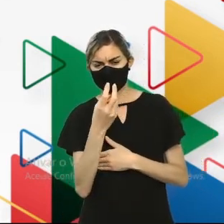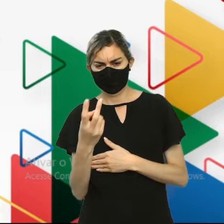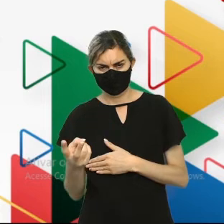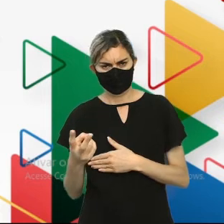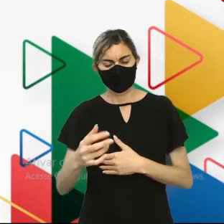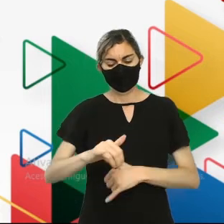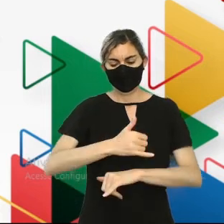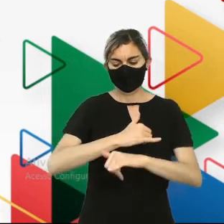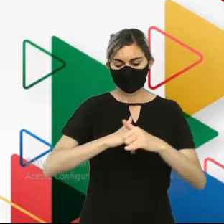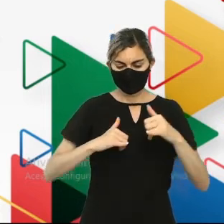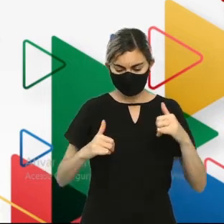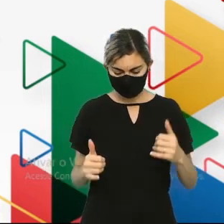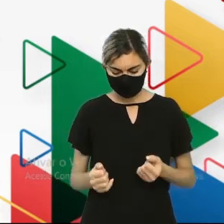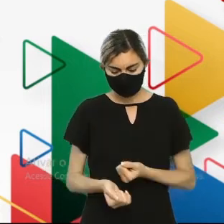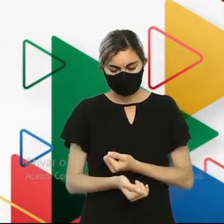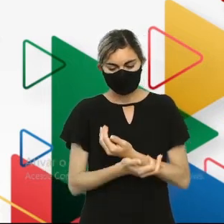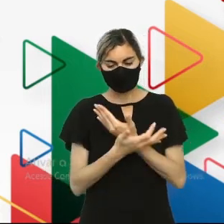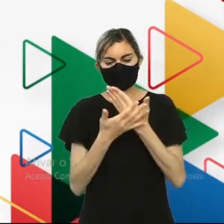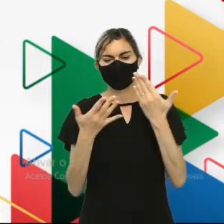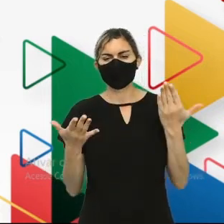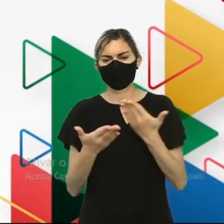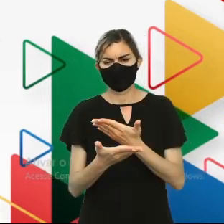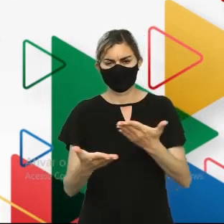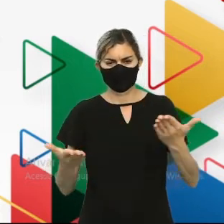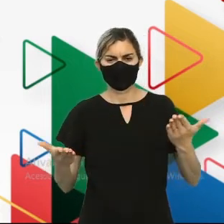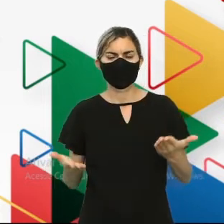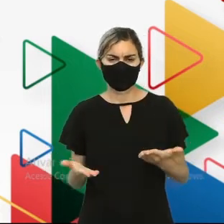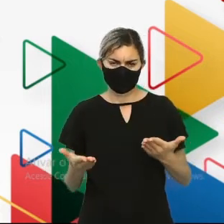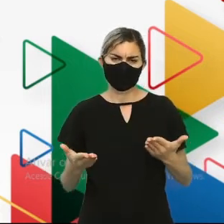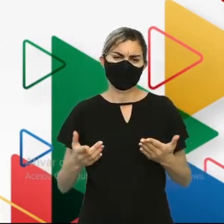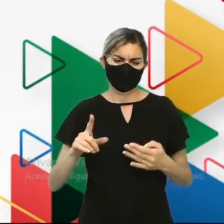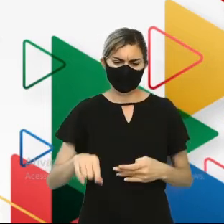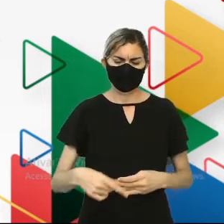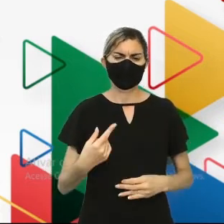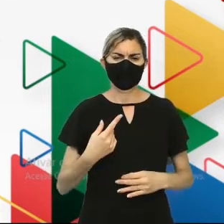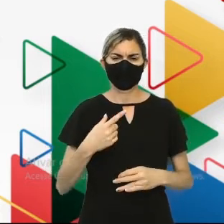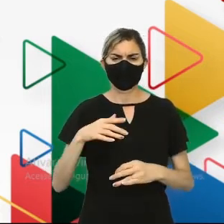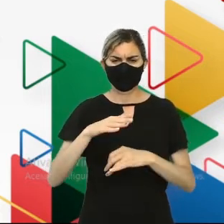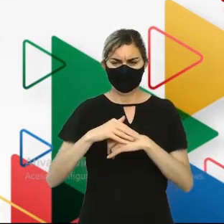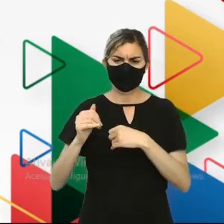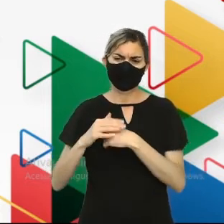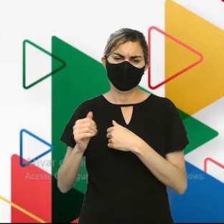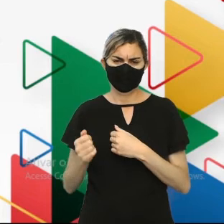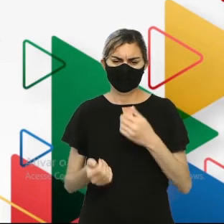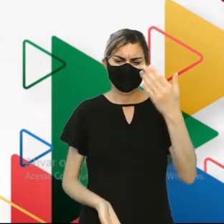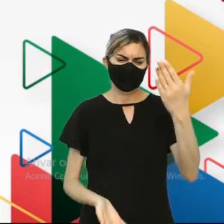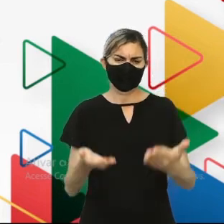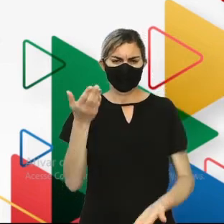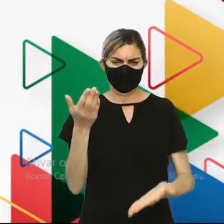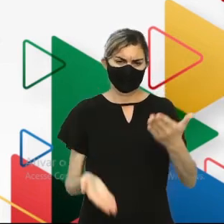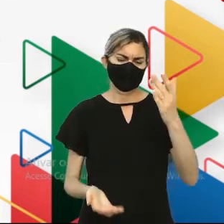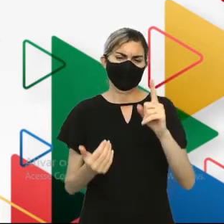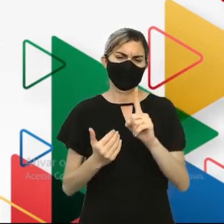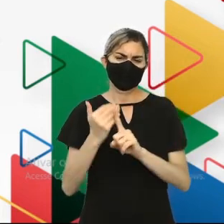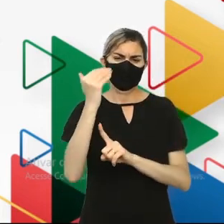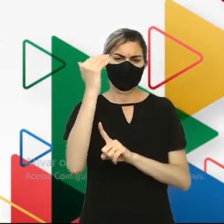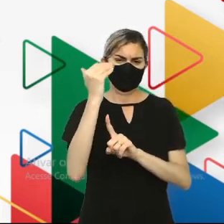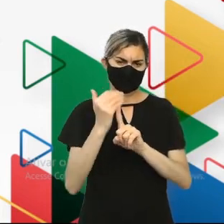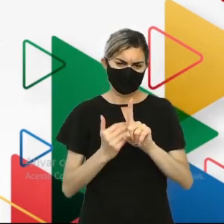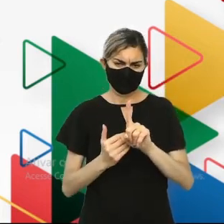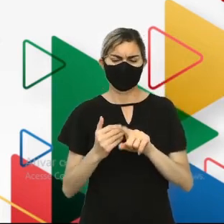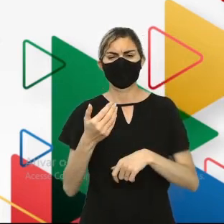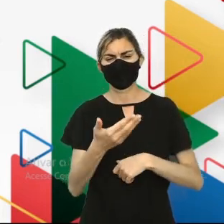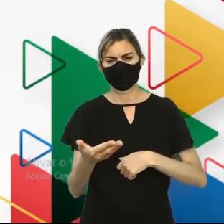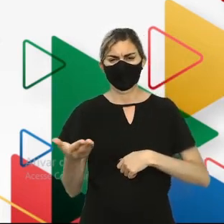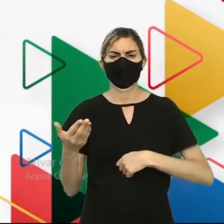de energia quando elas atingirem o chamado equilíbrio térmico.